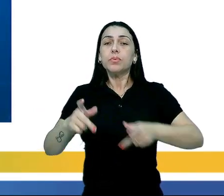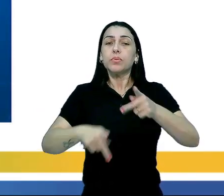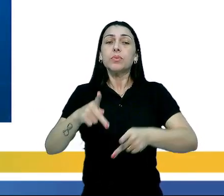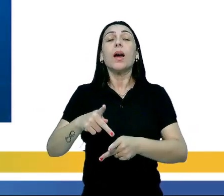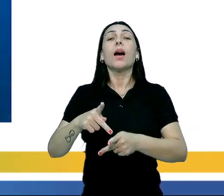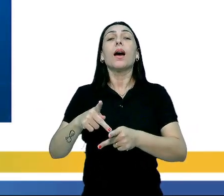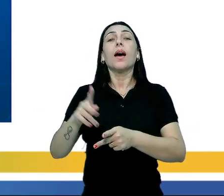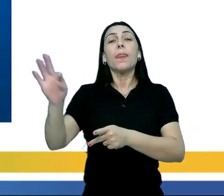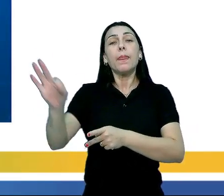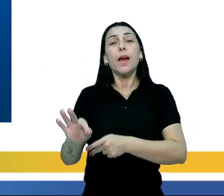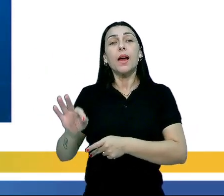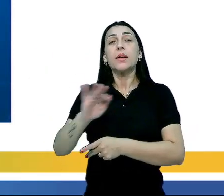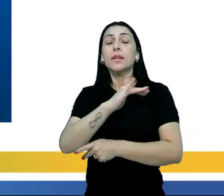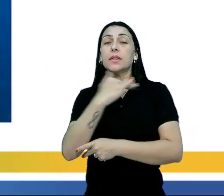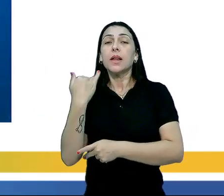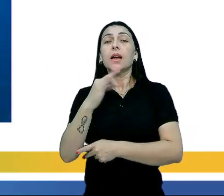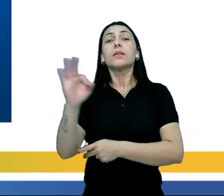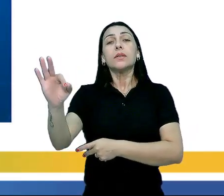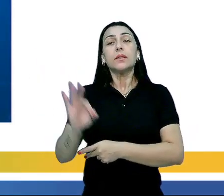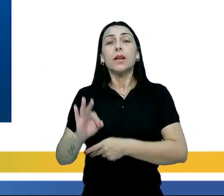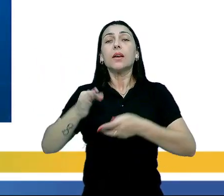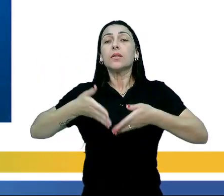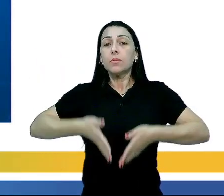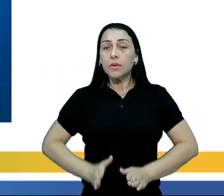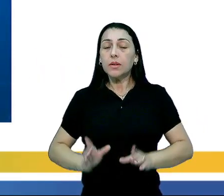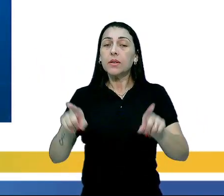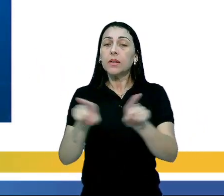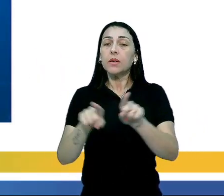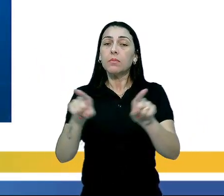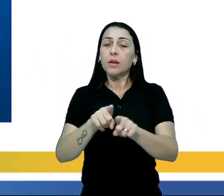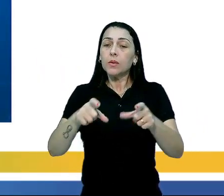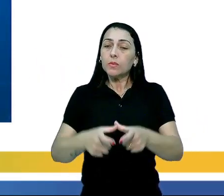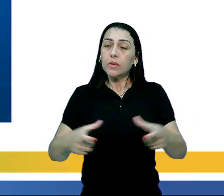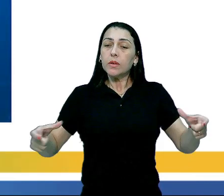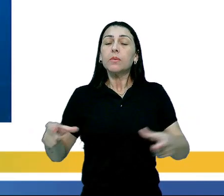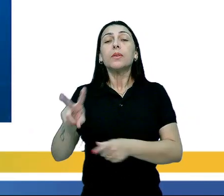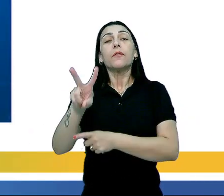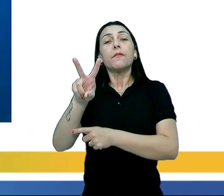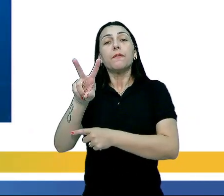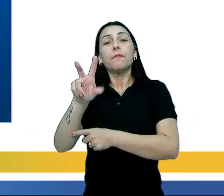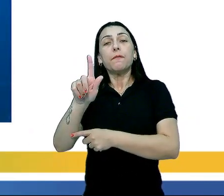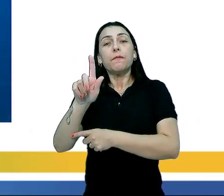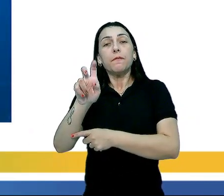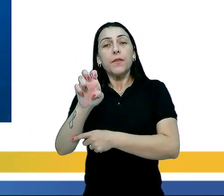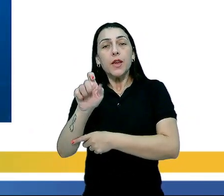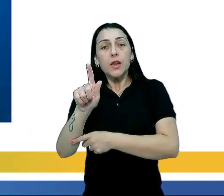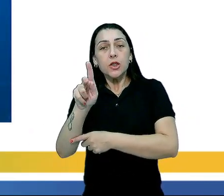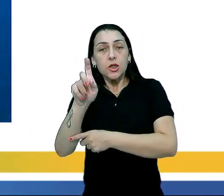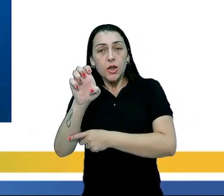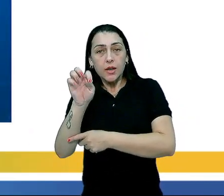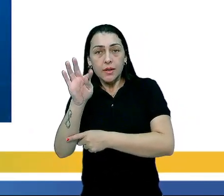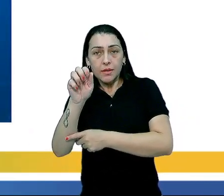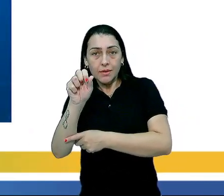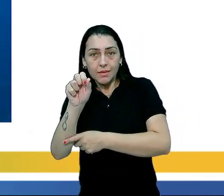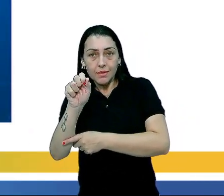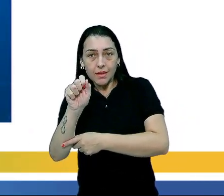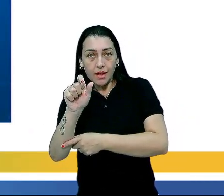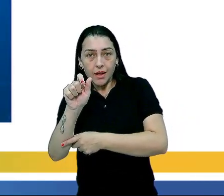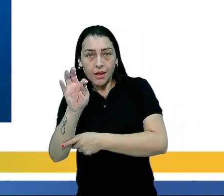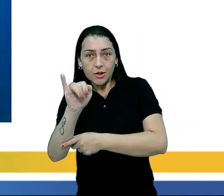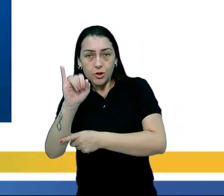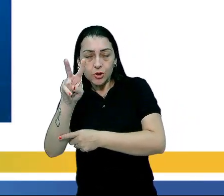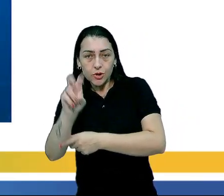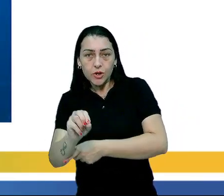taxa de natalidade, a taxa de mortalidade e também o crescimento vegetativo que vai ser influenciado aí diretamente por